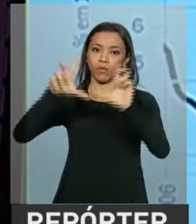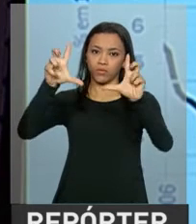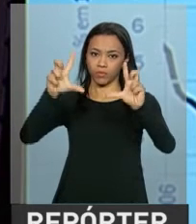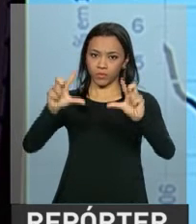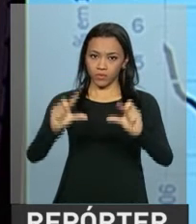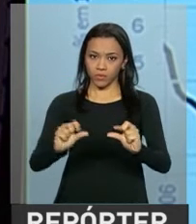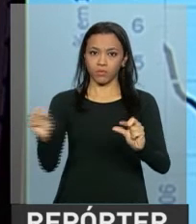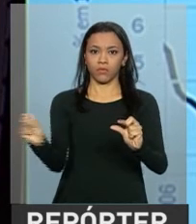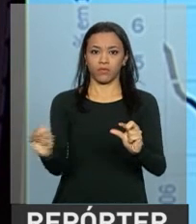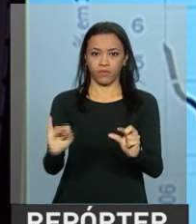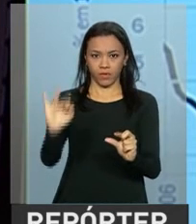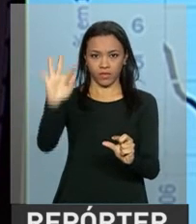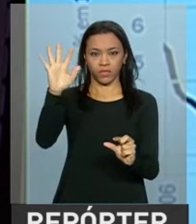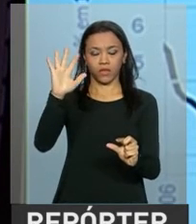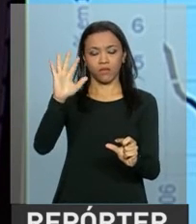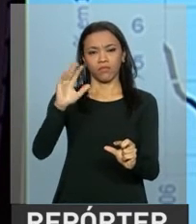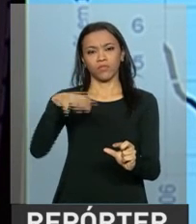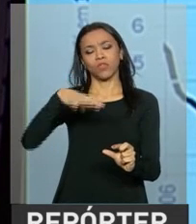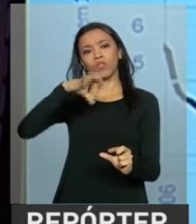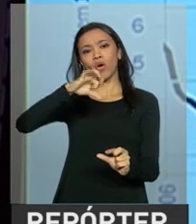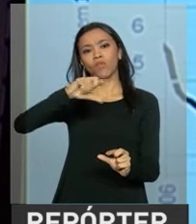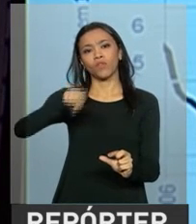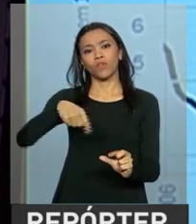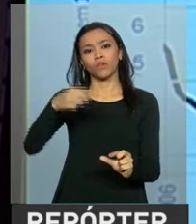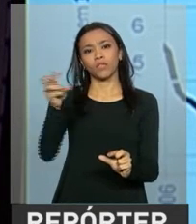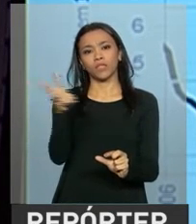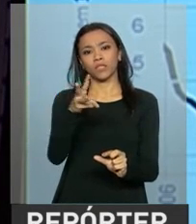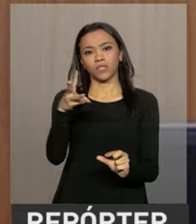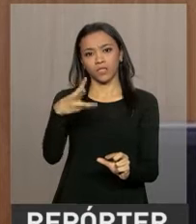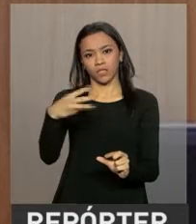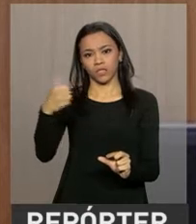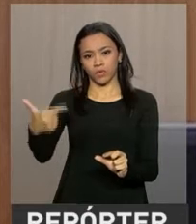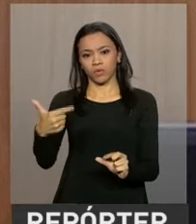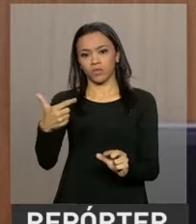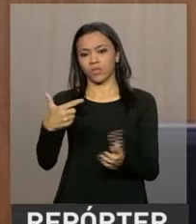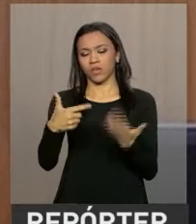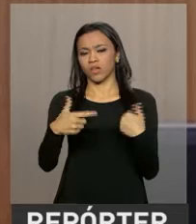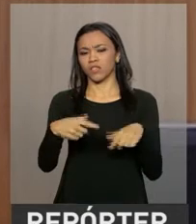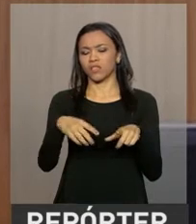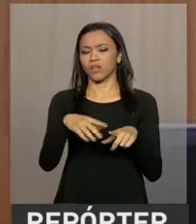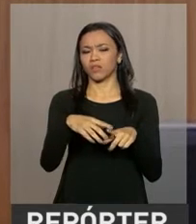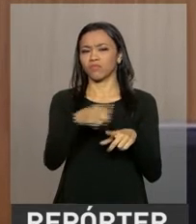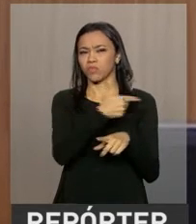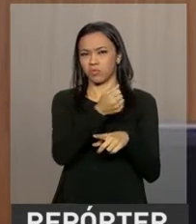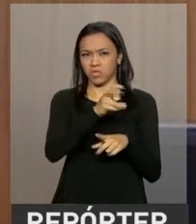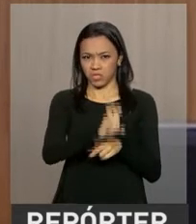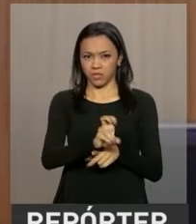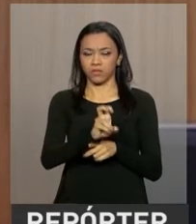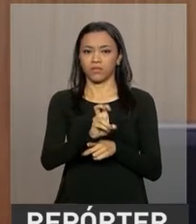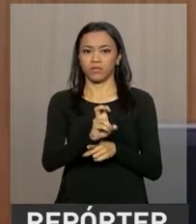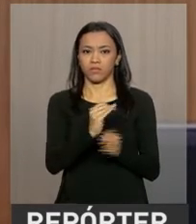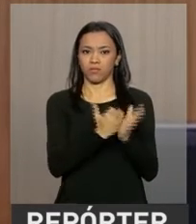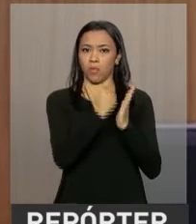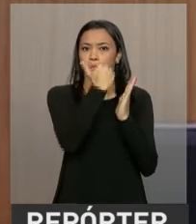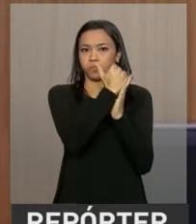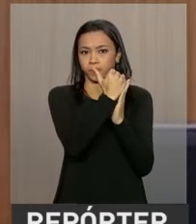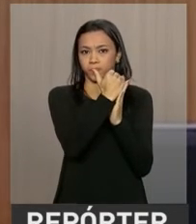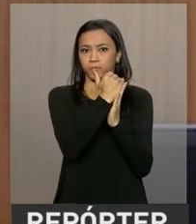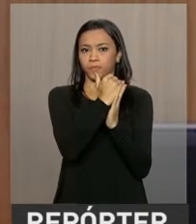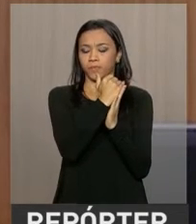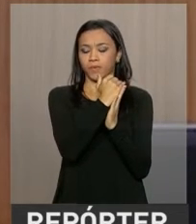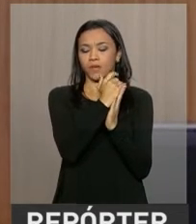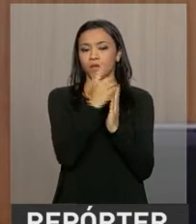ocorrido, a inflação até mais 9,32, sendo que nós saímos de 10,67 lá em 2015. Né? A